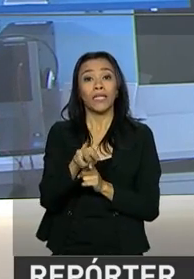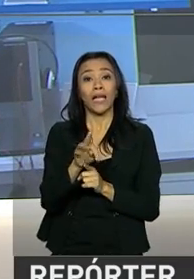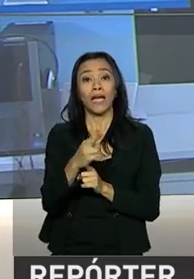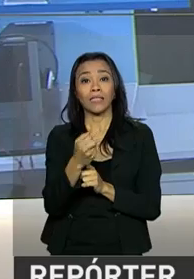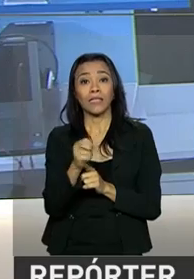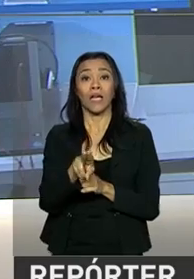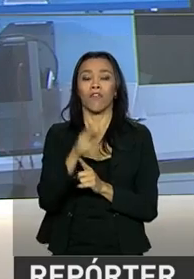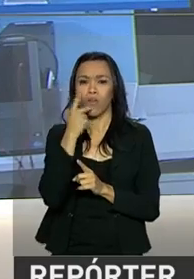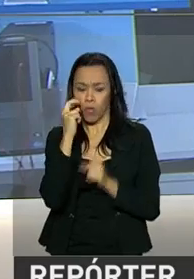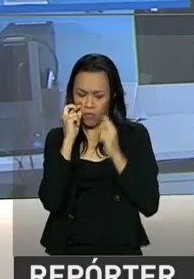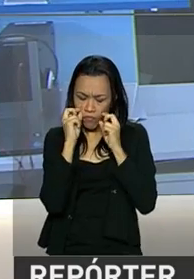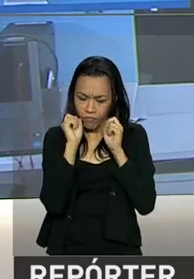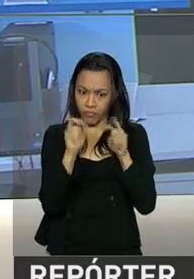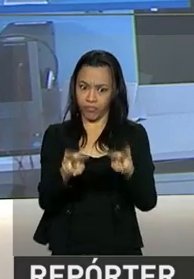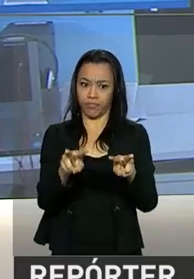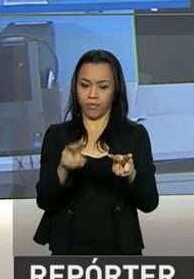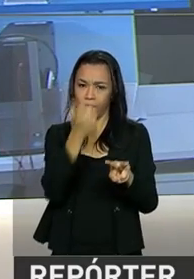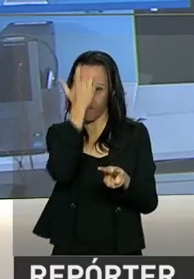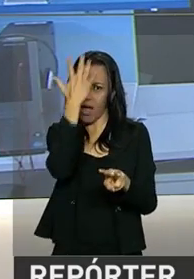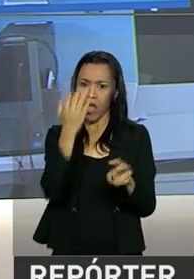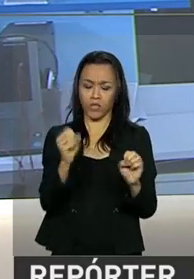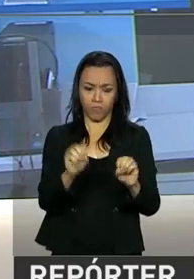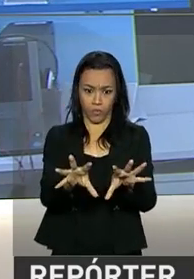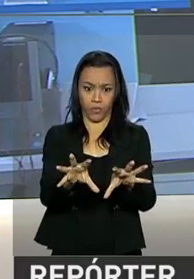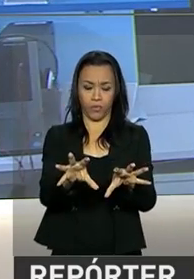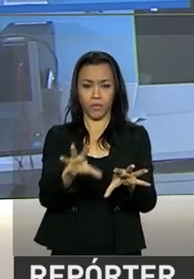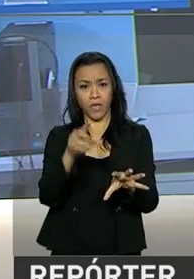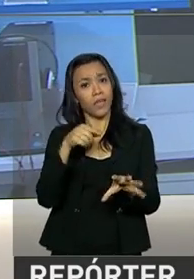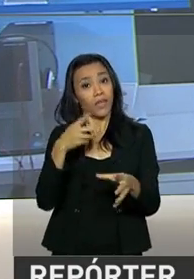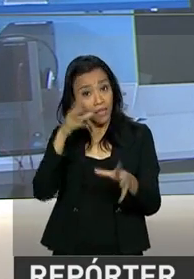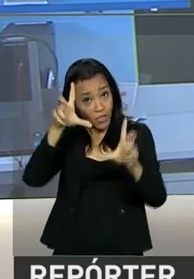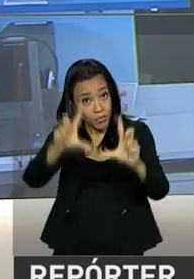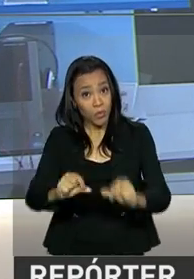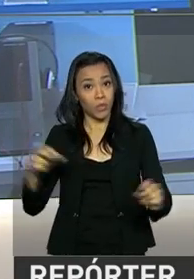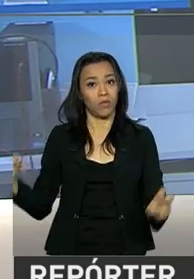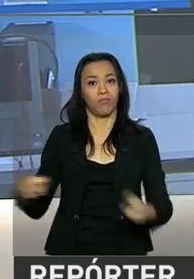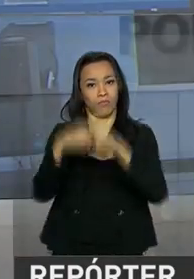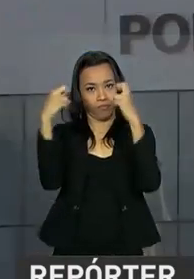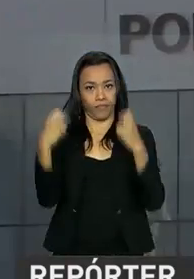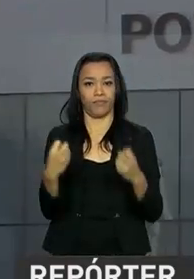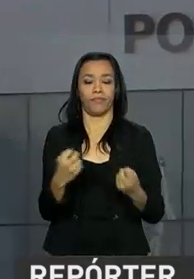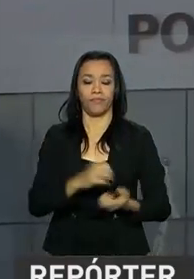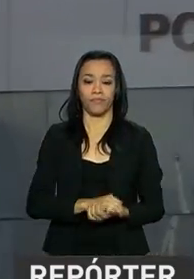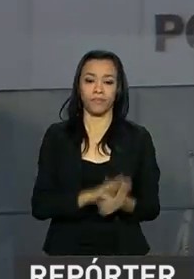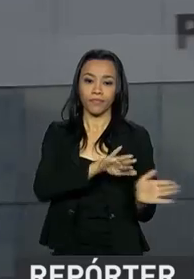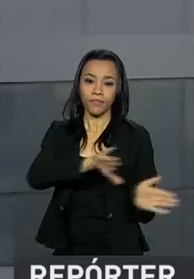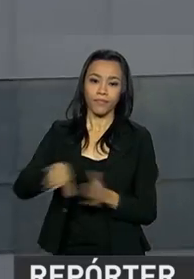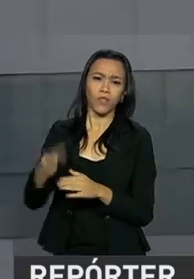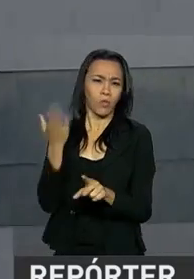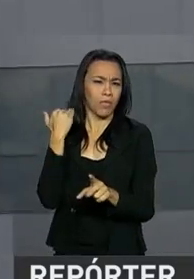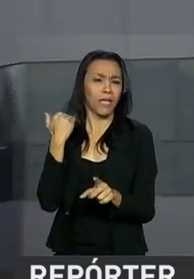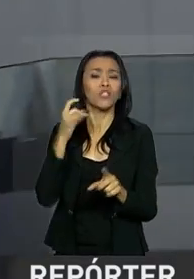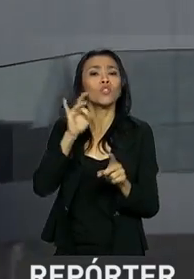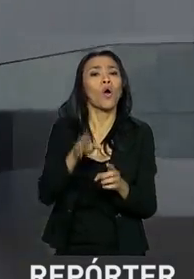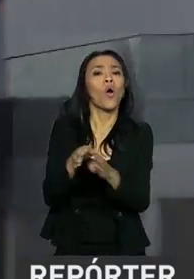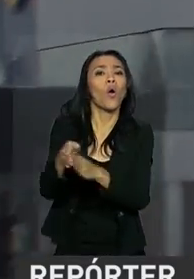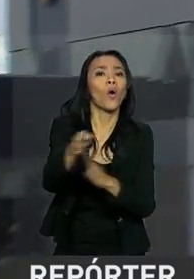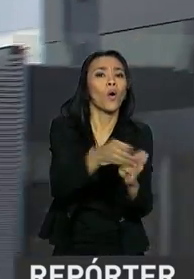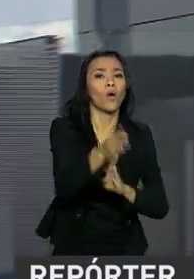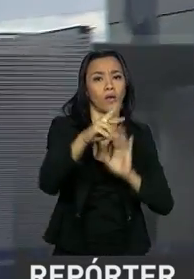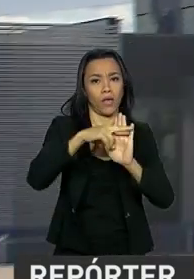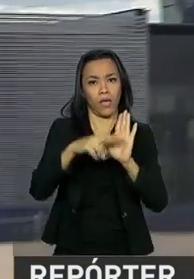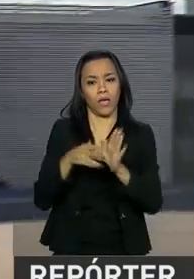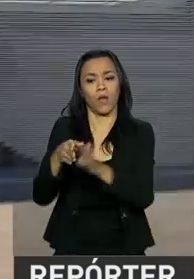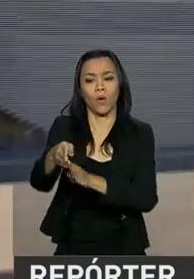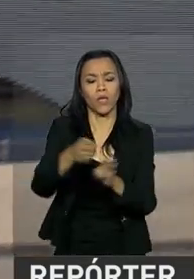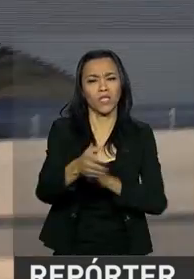veículos são vistos com mais facilidade O que diminui o risco de acidentes o que era uma recomendação do Conselho Nacional de